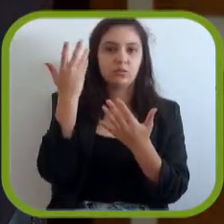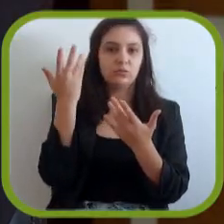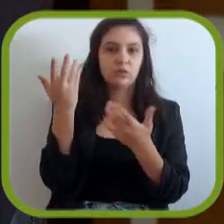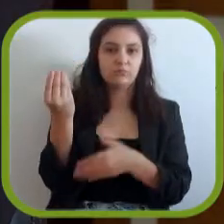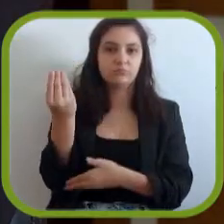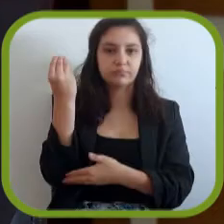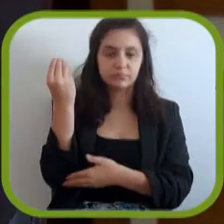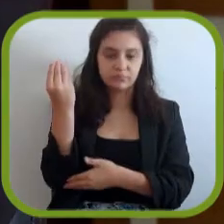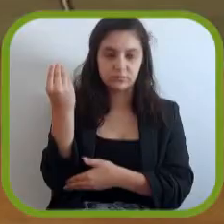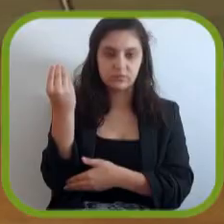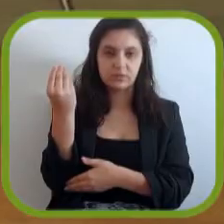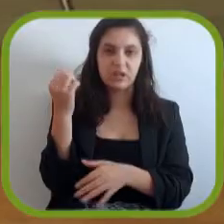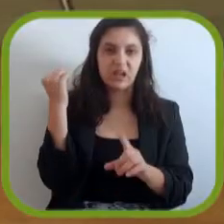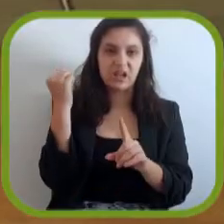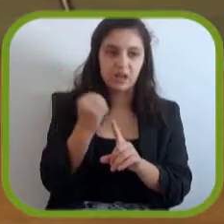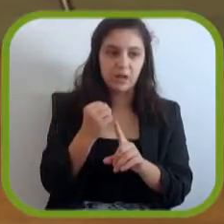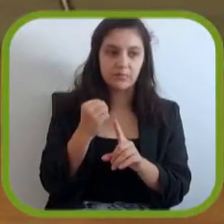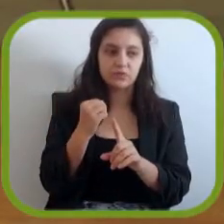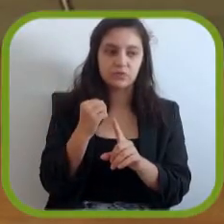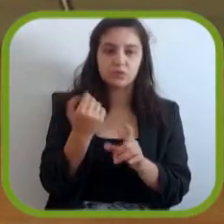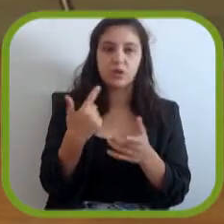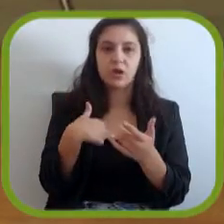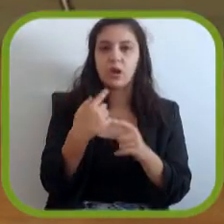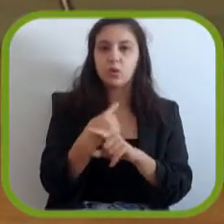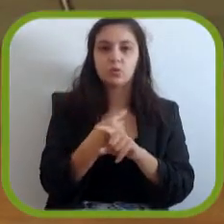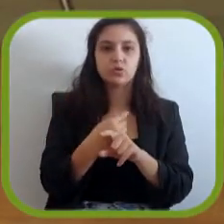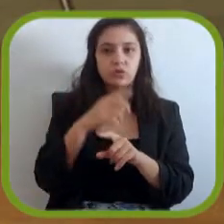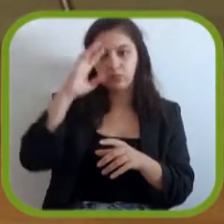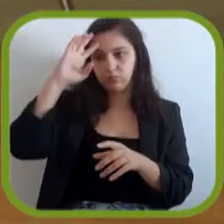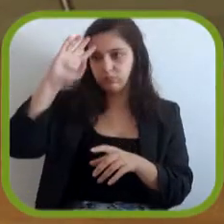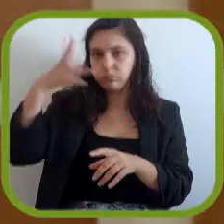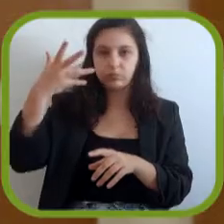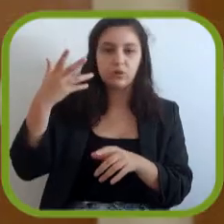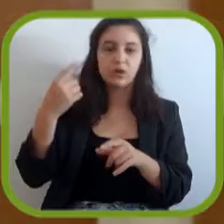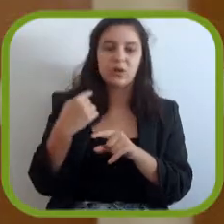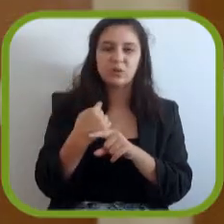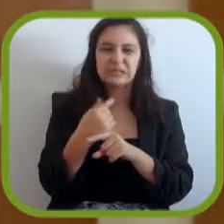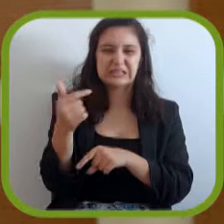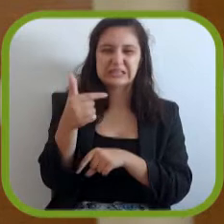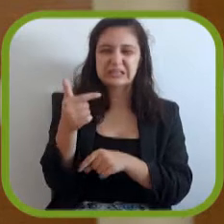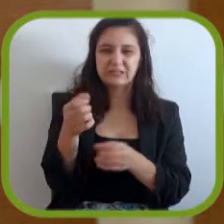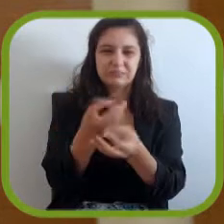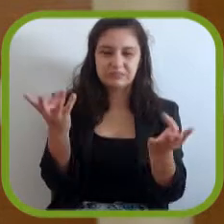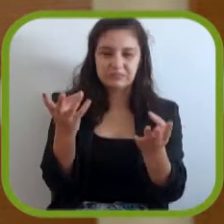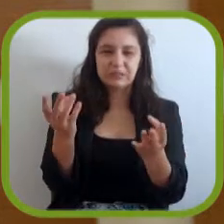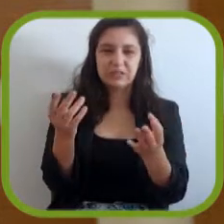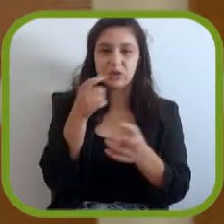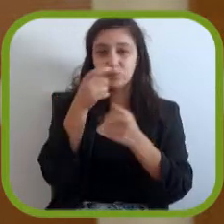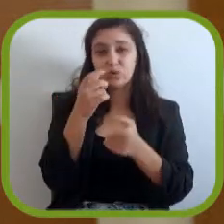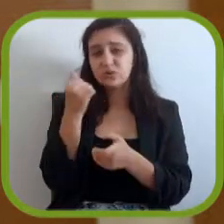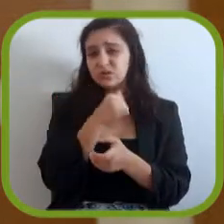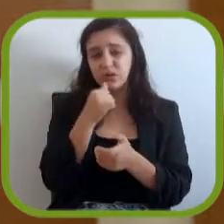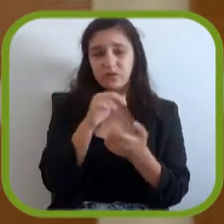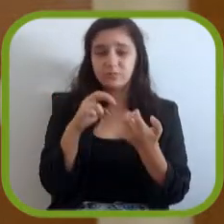e do excepcional. São crimes, são episódios de descontrole, são imagens particularmente negativas das pessoas